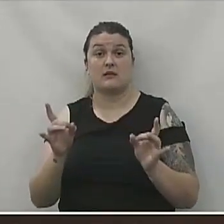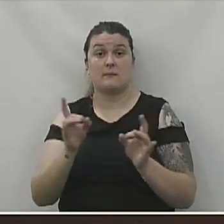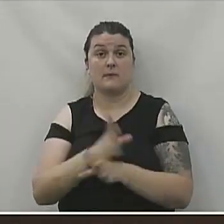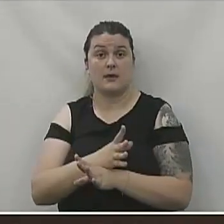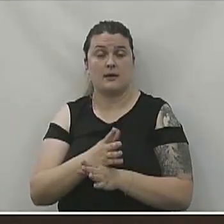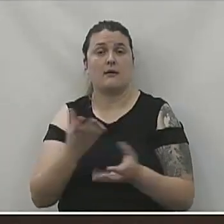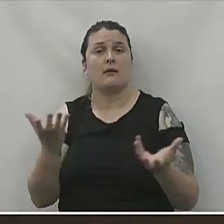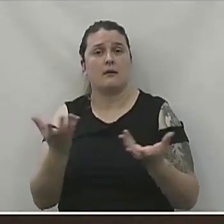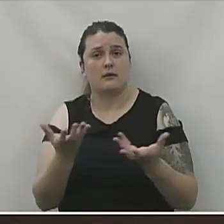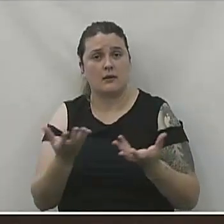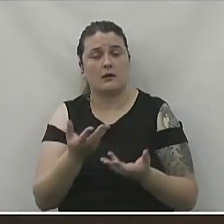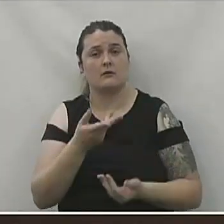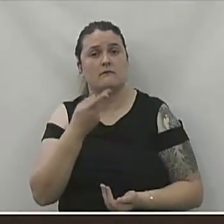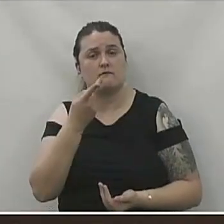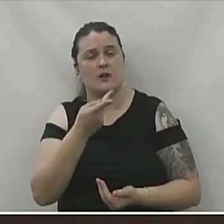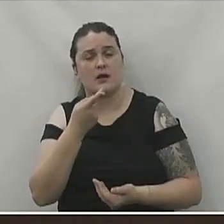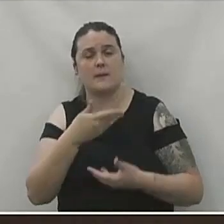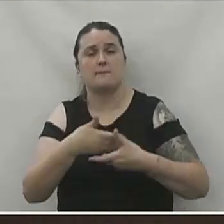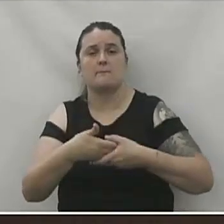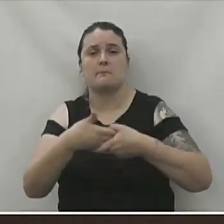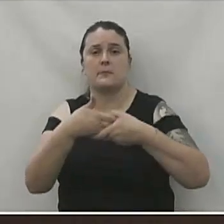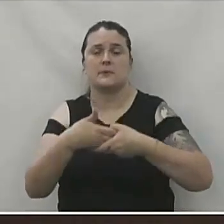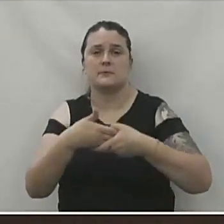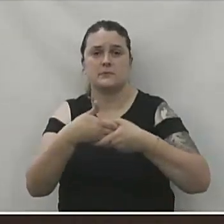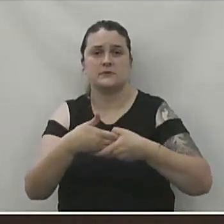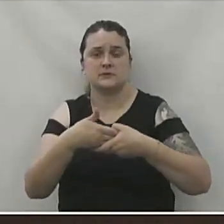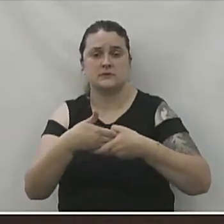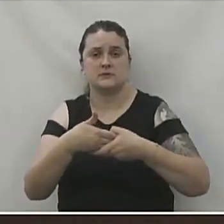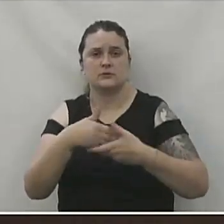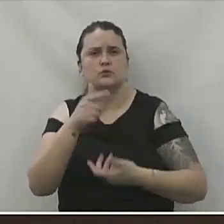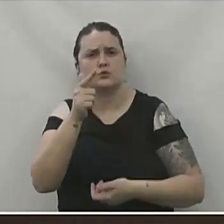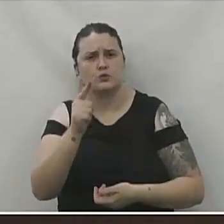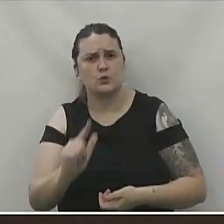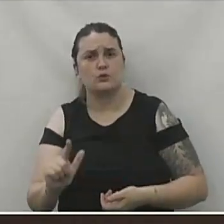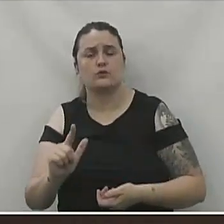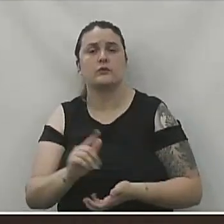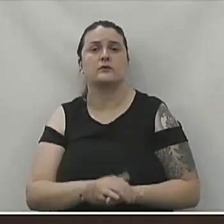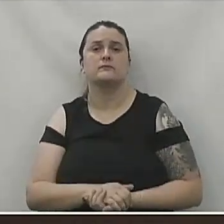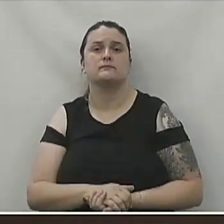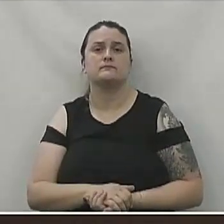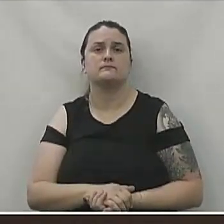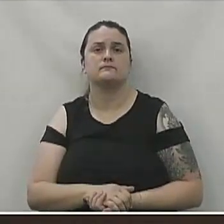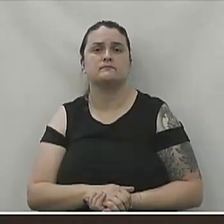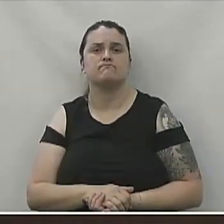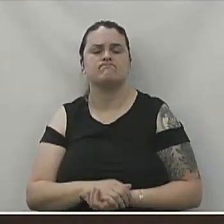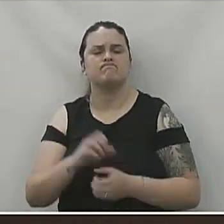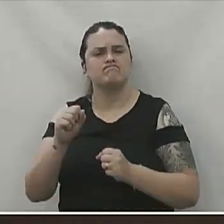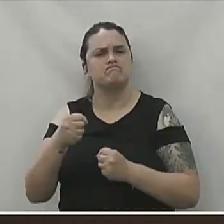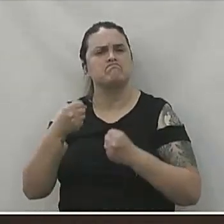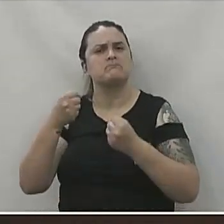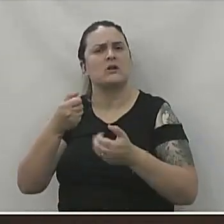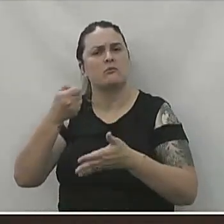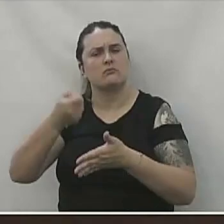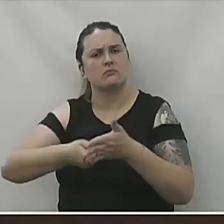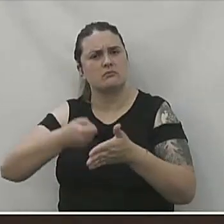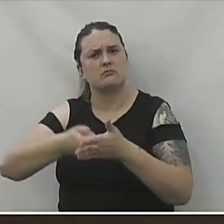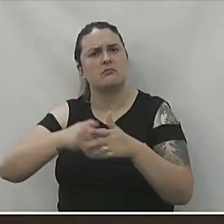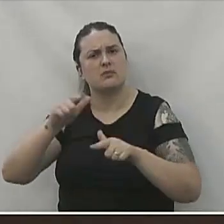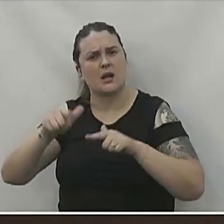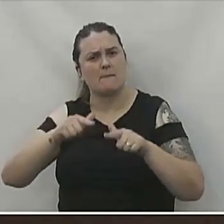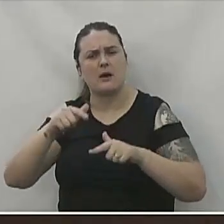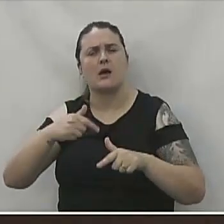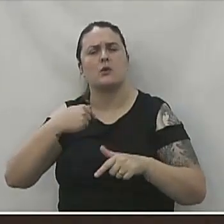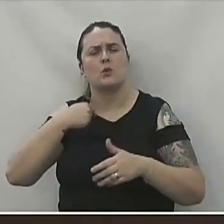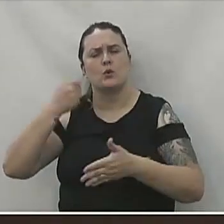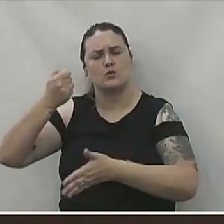encerrar Gostaria de parabenizar mais uma vez uma bandeira e eu